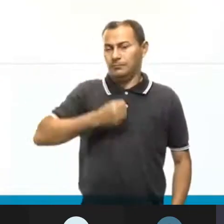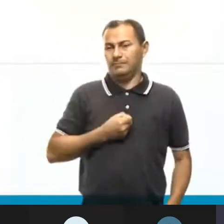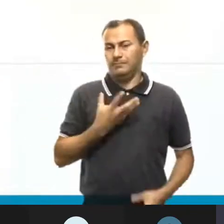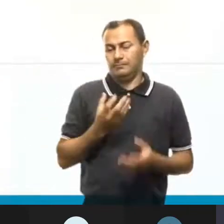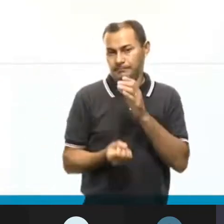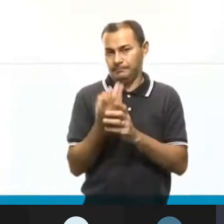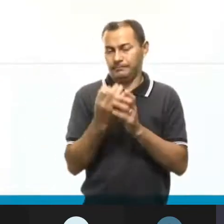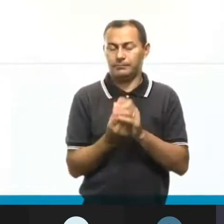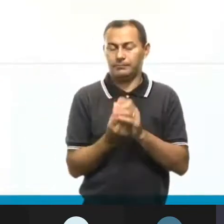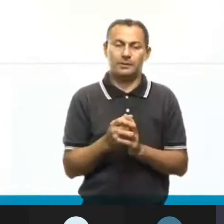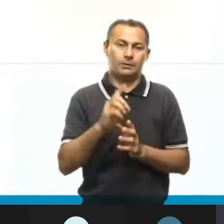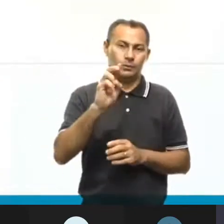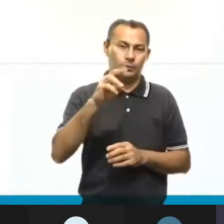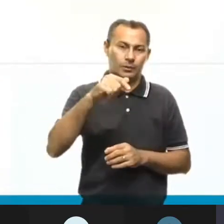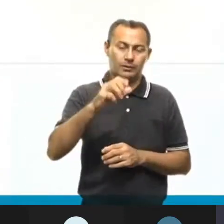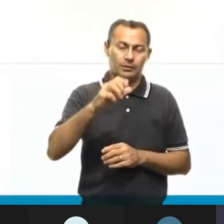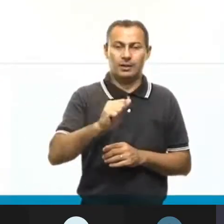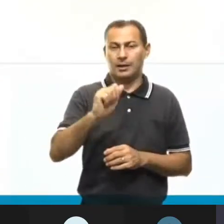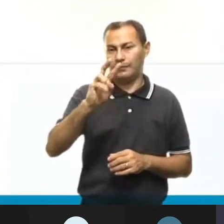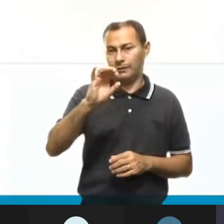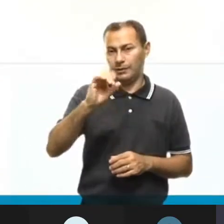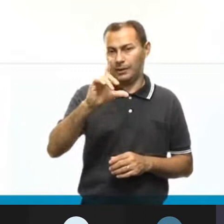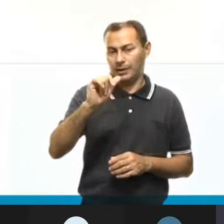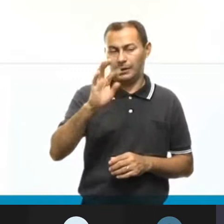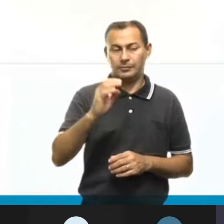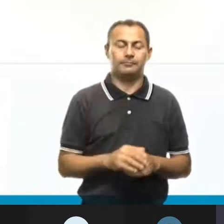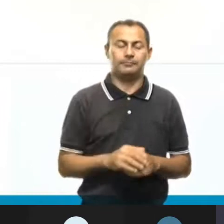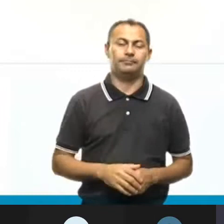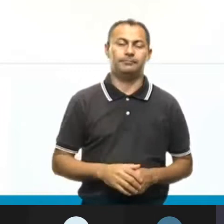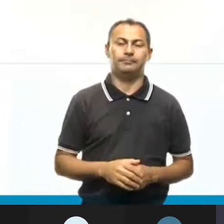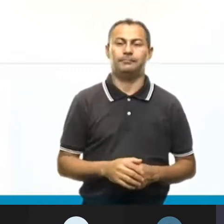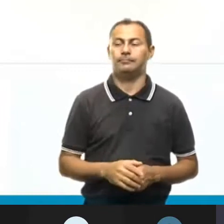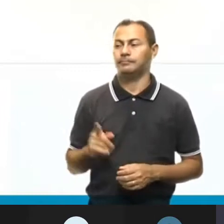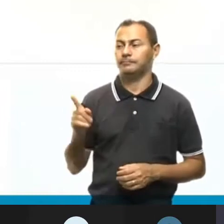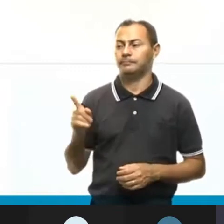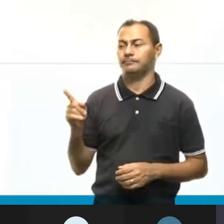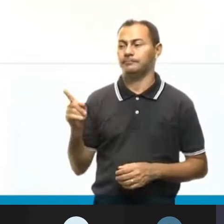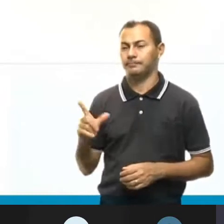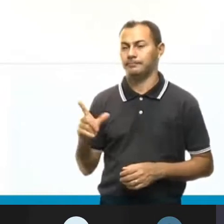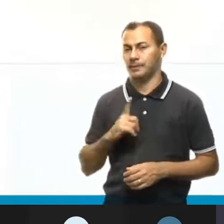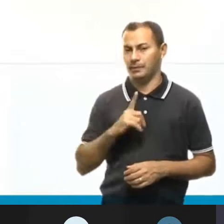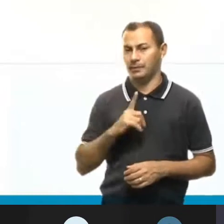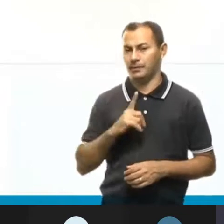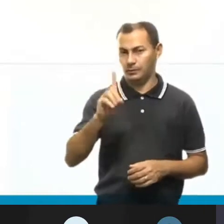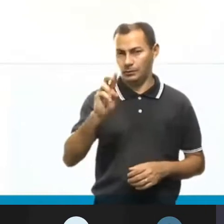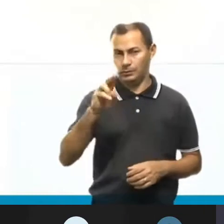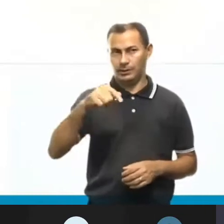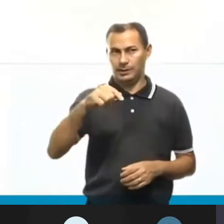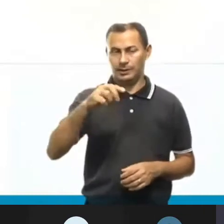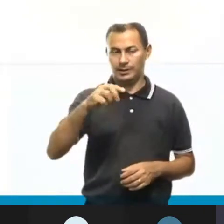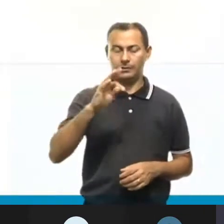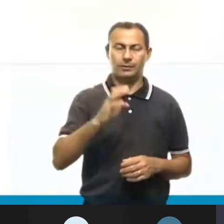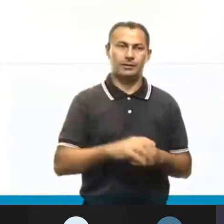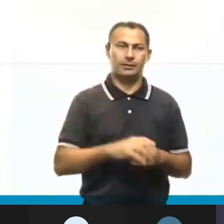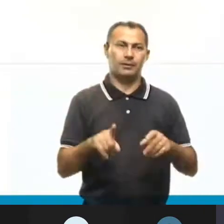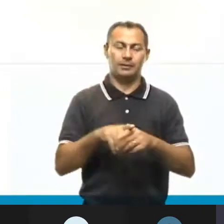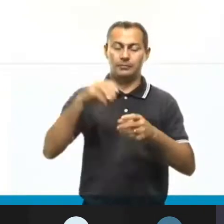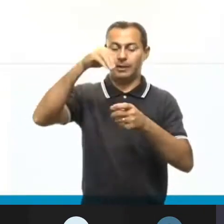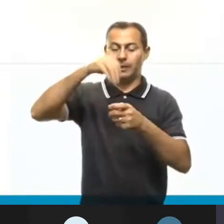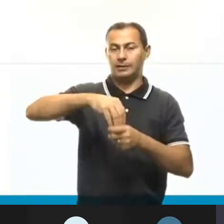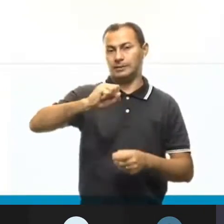aí a formação do ducto alveolar, tá? Então, aqui, né, nós temos o ducto e aqui o